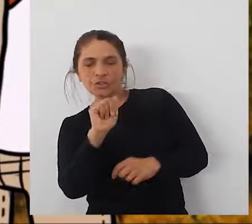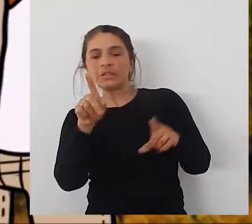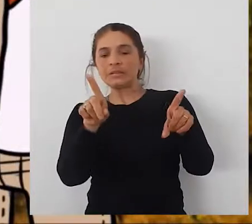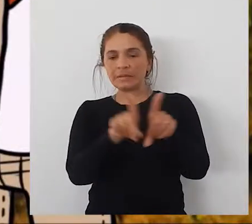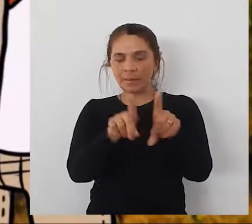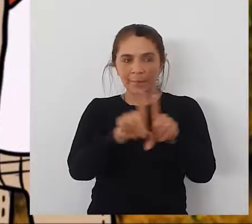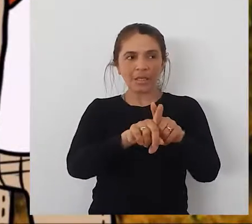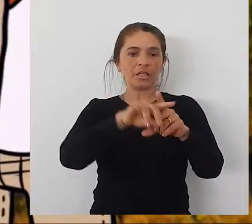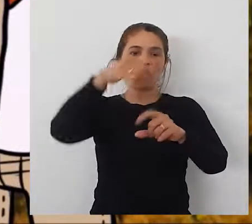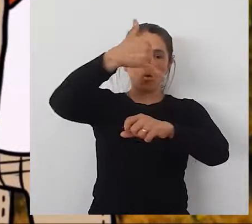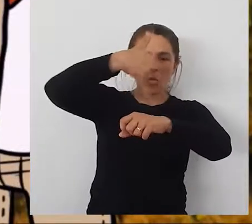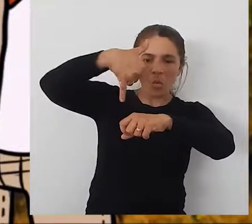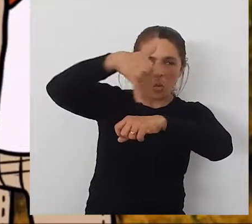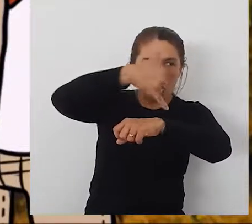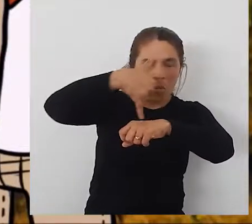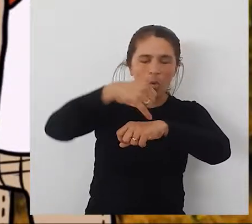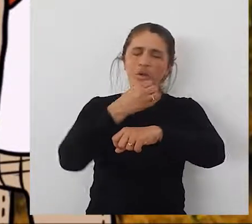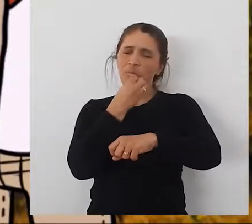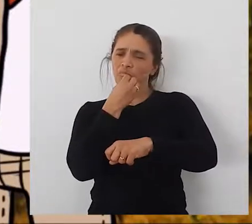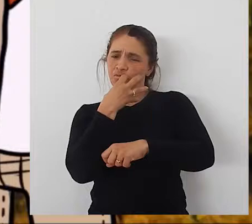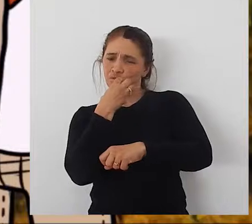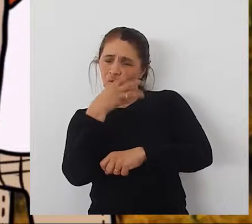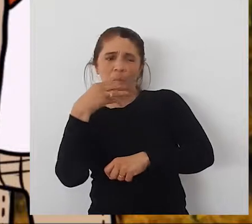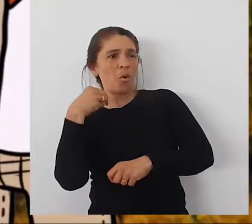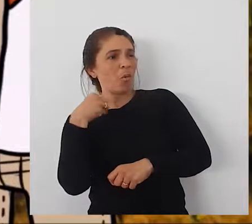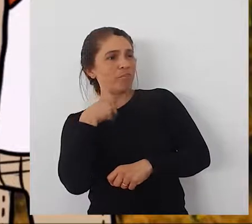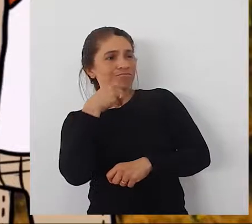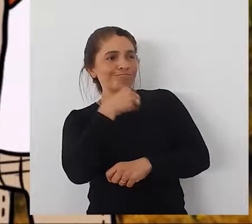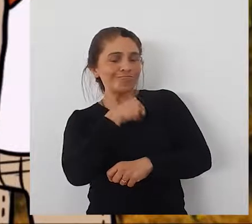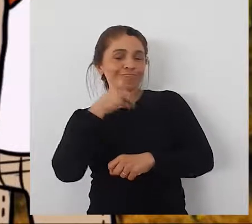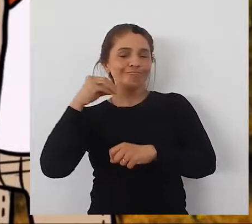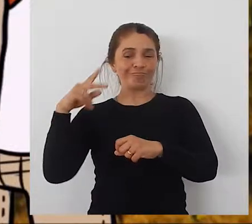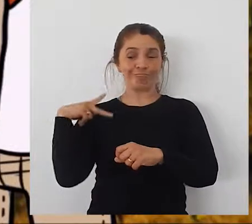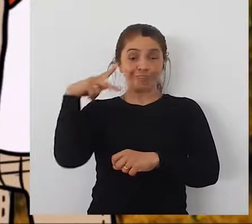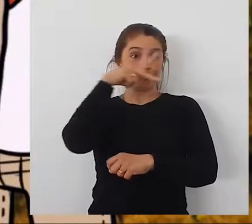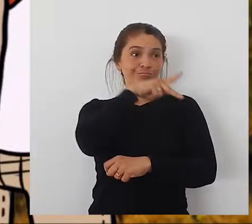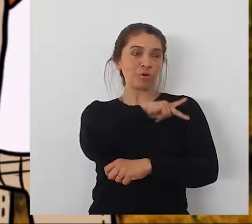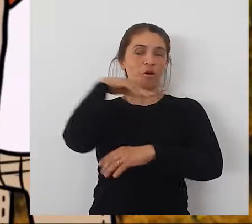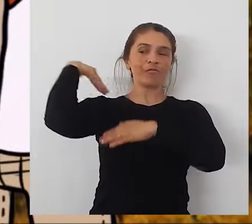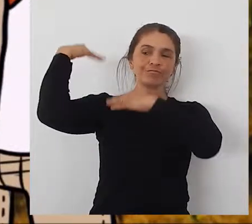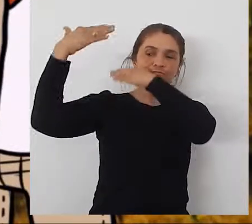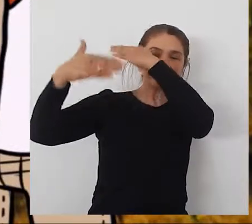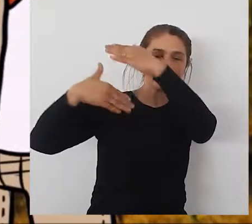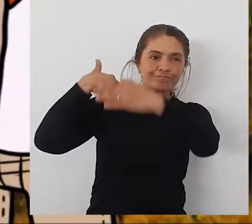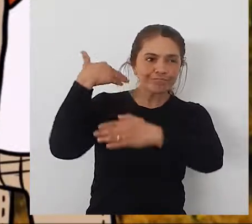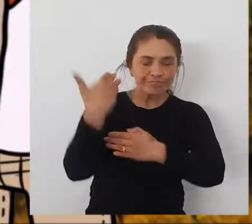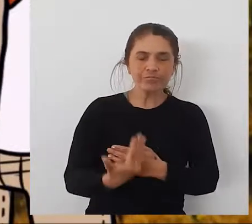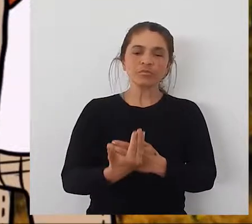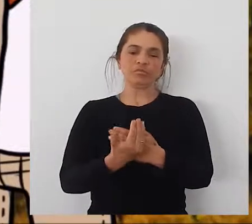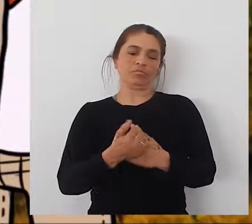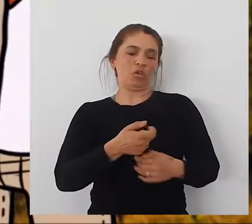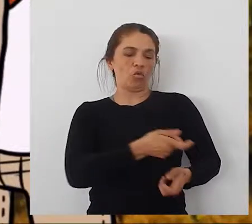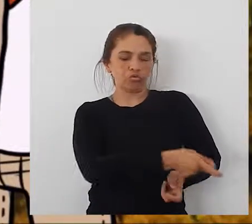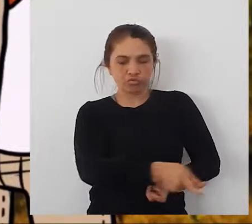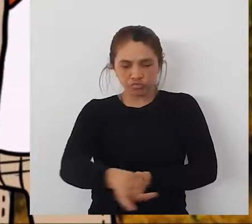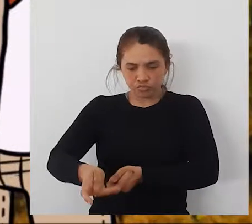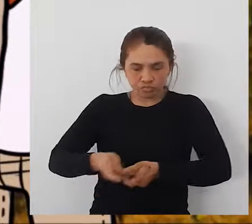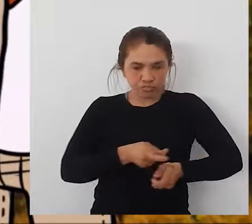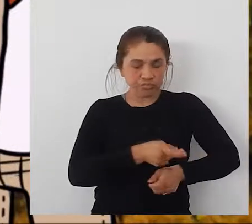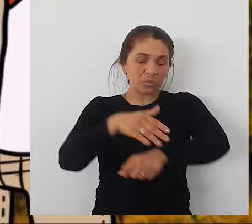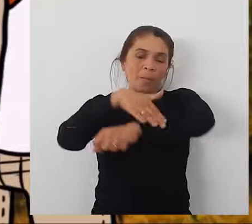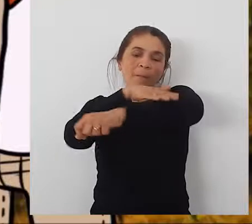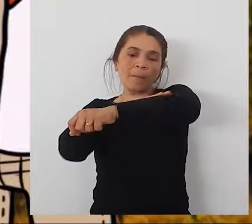Além disso, o óleo extraído tem valor medicinal para os povos tradicionais do cerrado, que o utilizam como